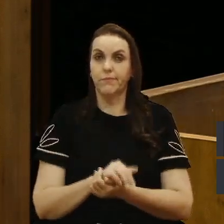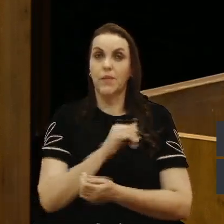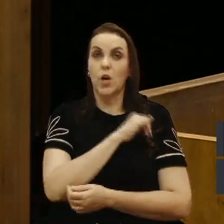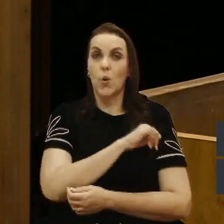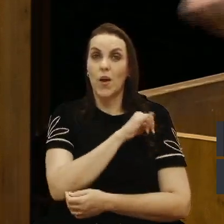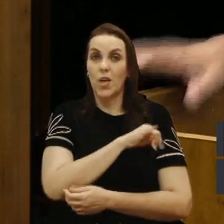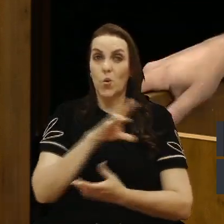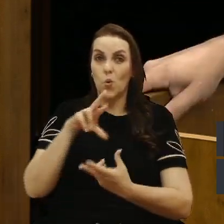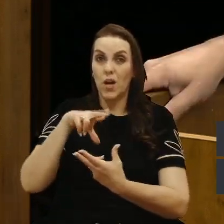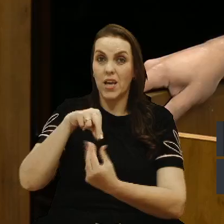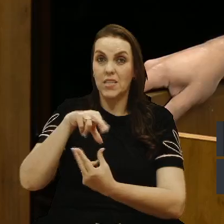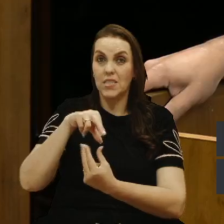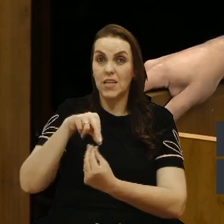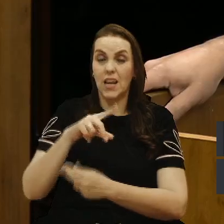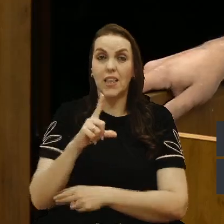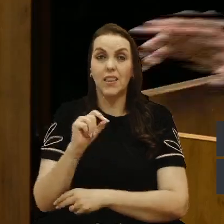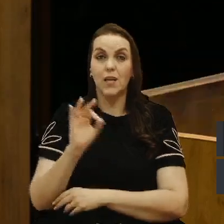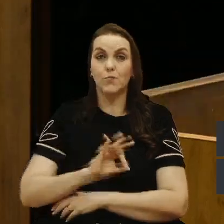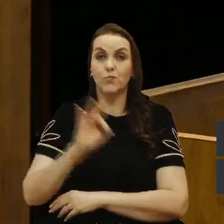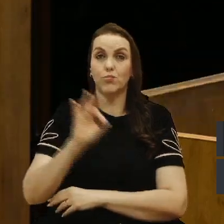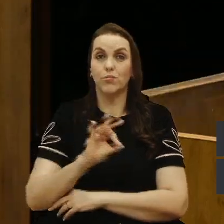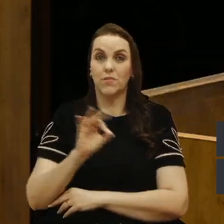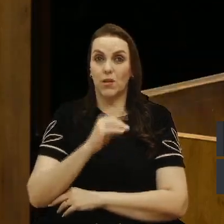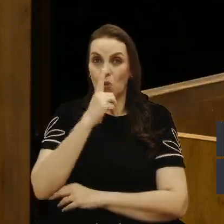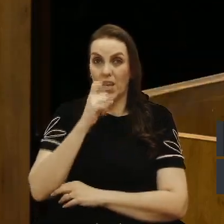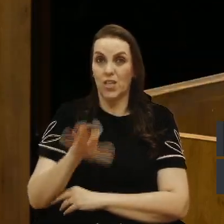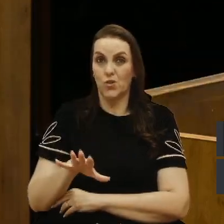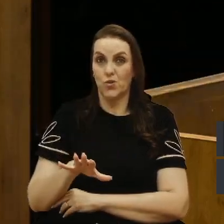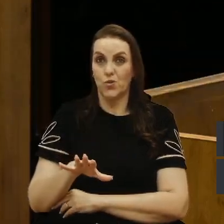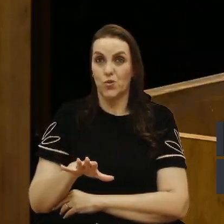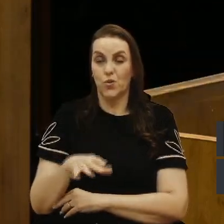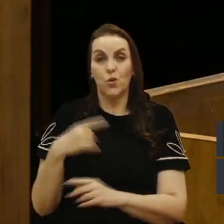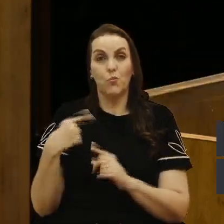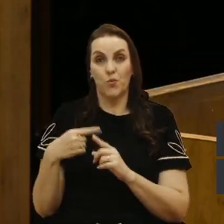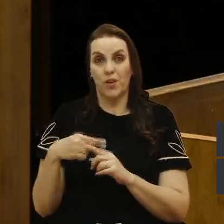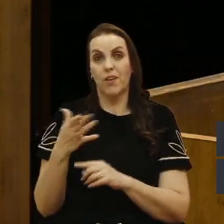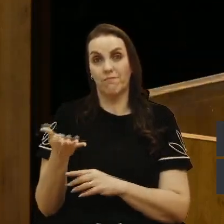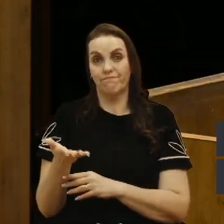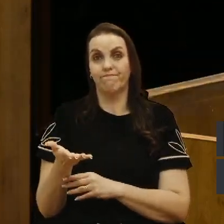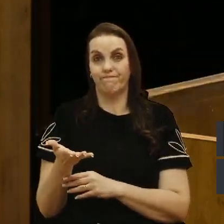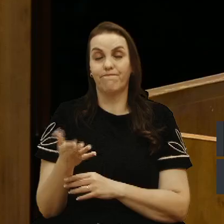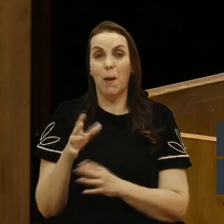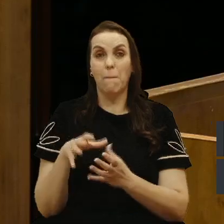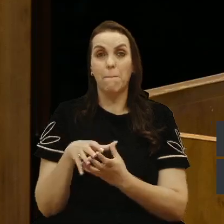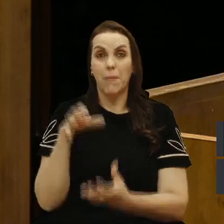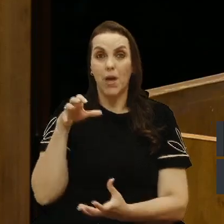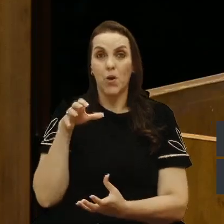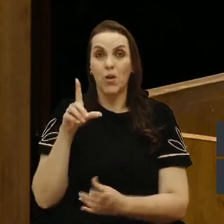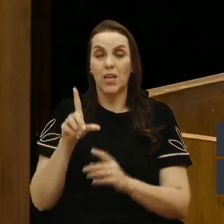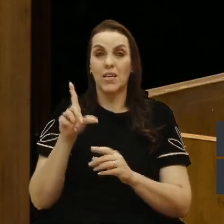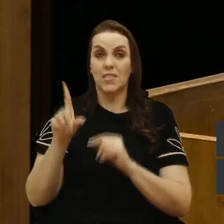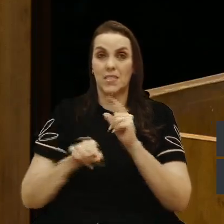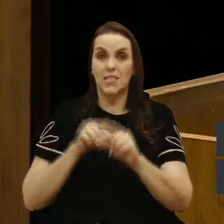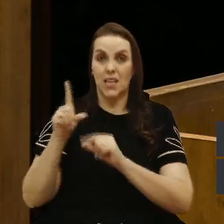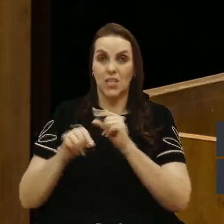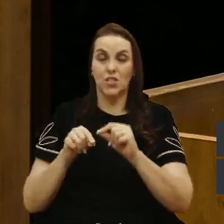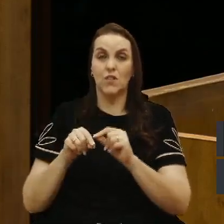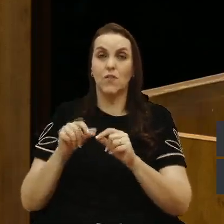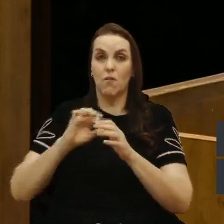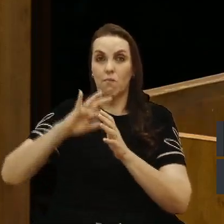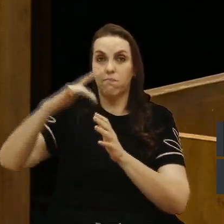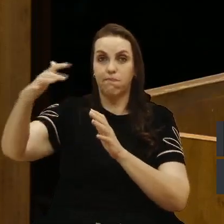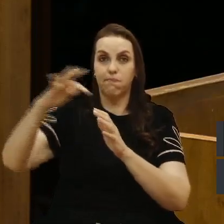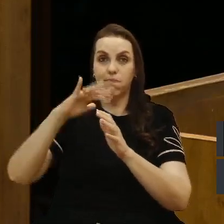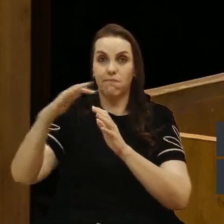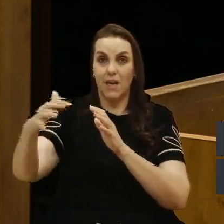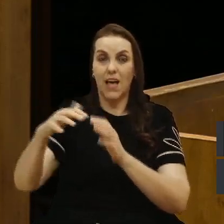recicla só 10% do lixo. Então, para eles é um pouco mais fácil, porque a maioria do material, do seletivo, vai para aterro.